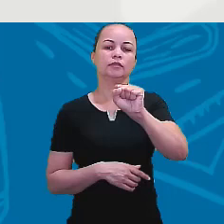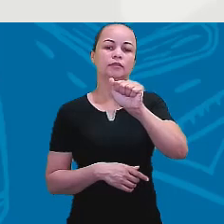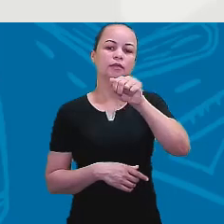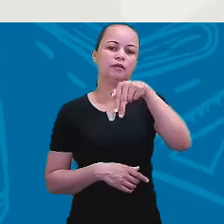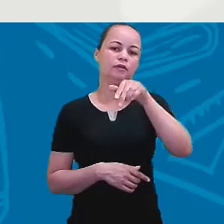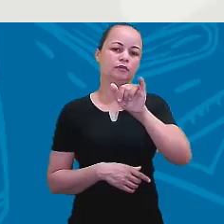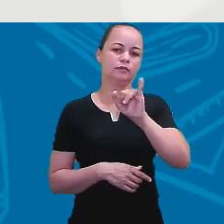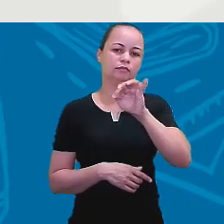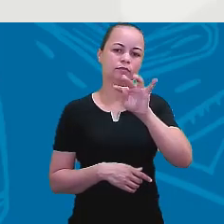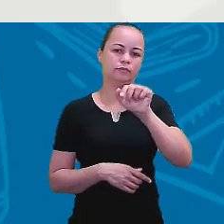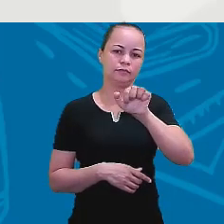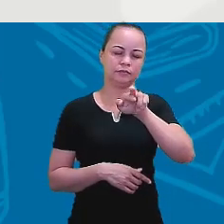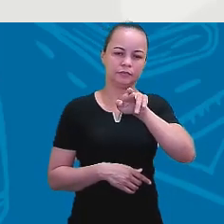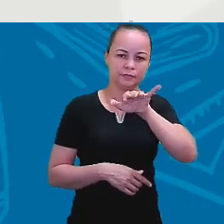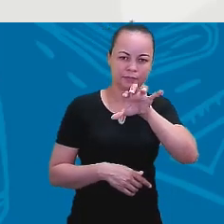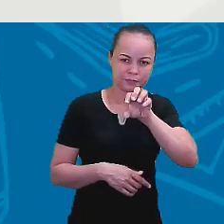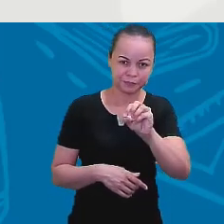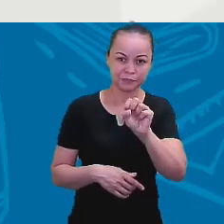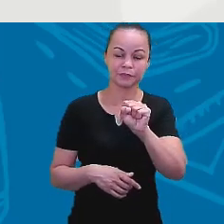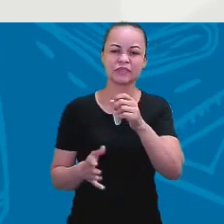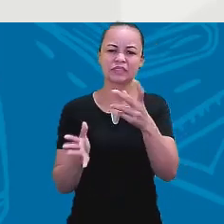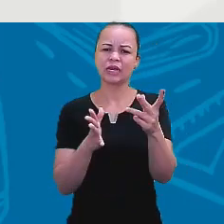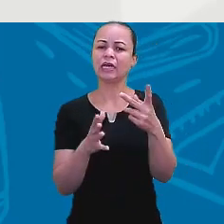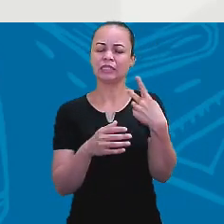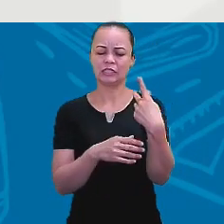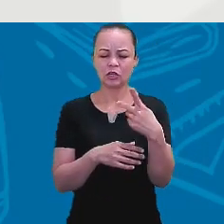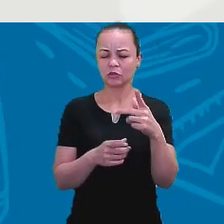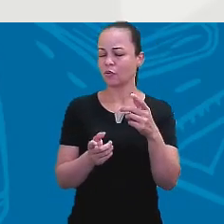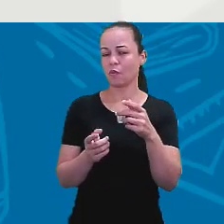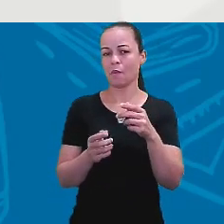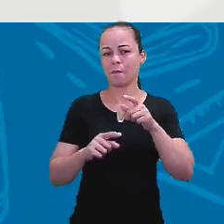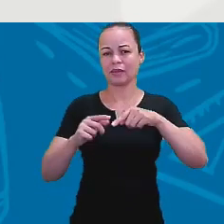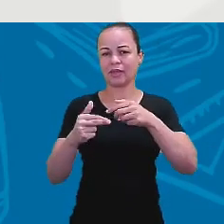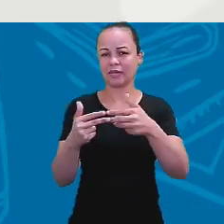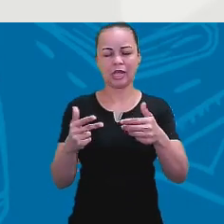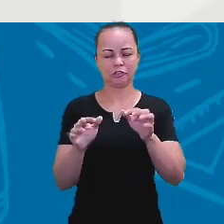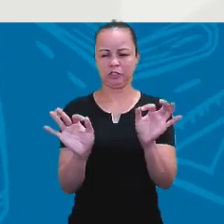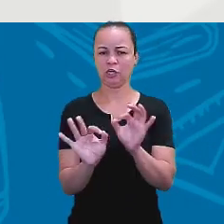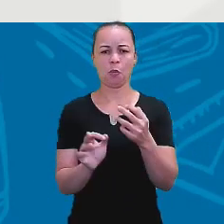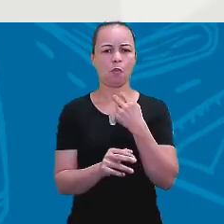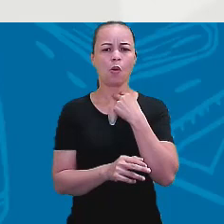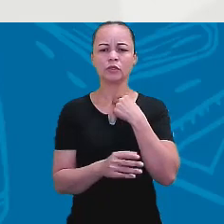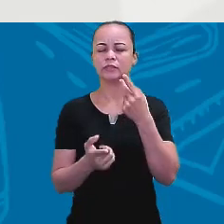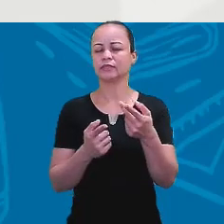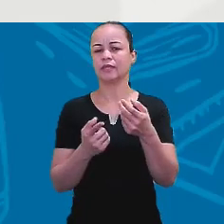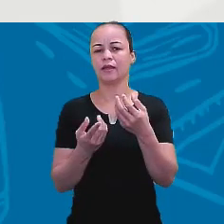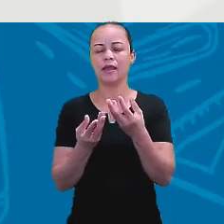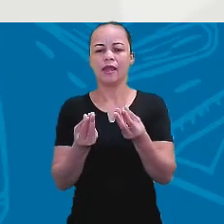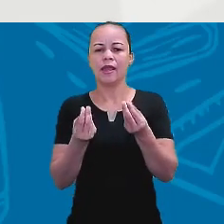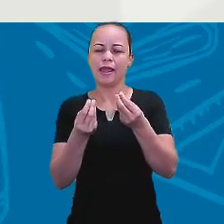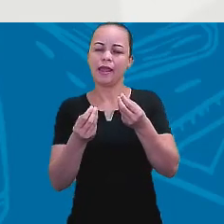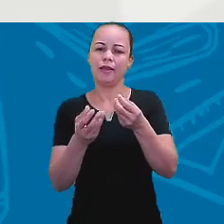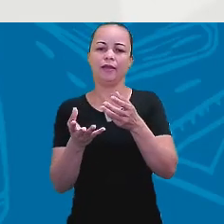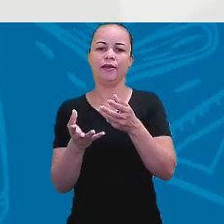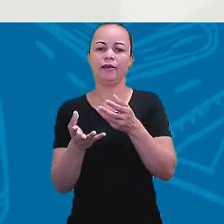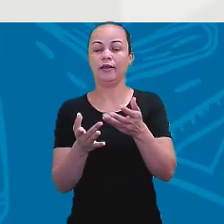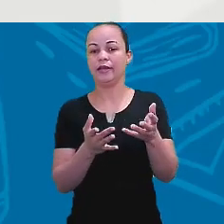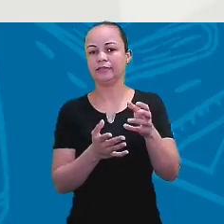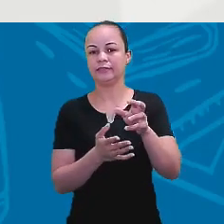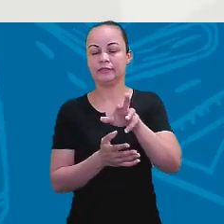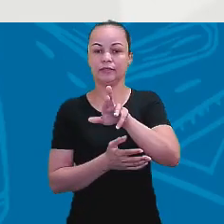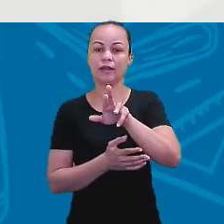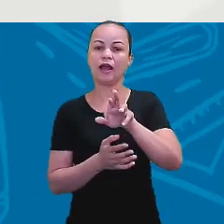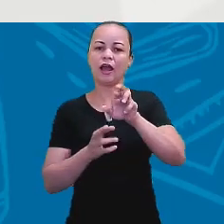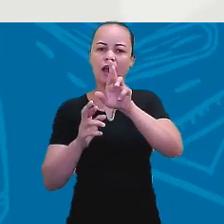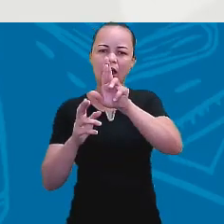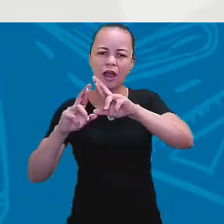de fato, aqueles materiais que não são recicláveis, tá certo? Os materiais recicláveis, eles devem ser